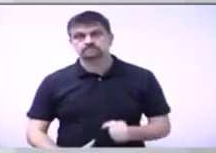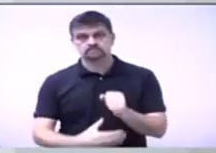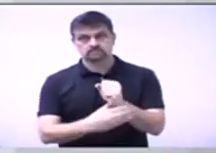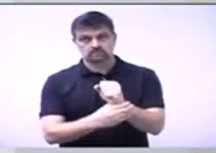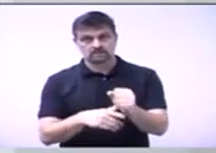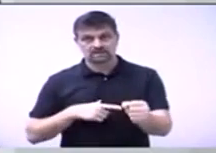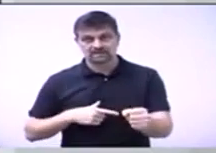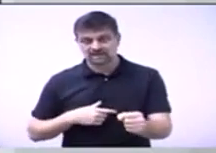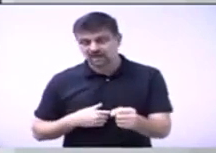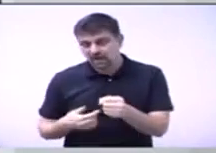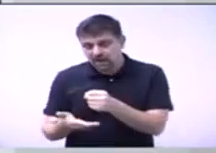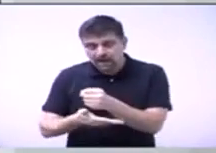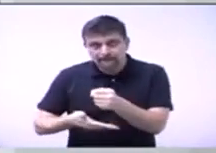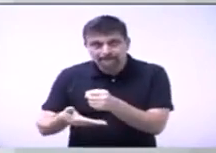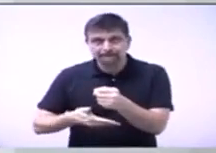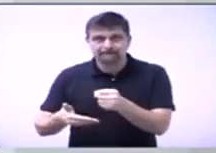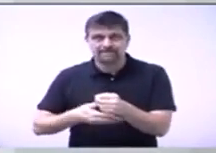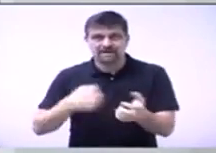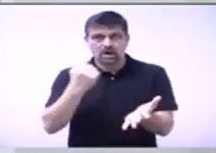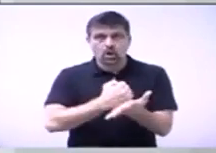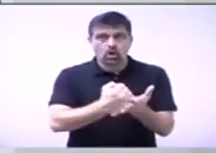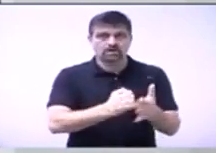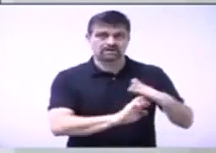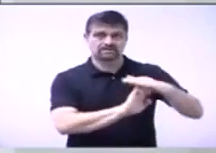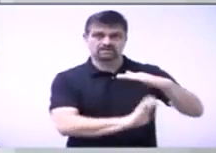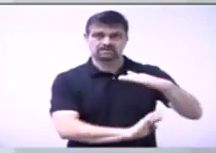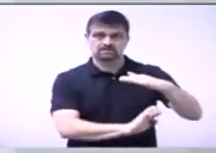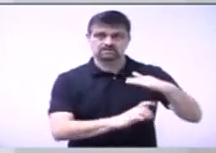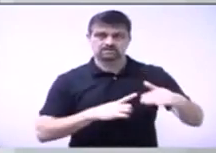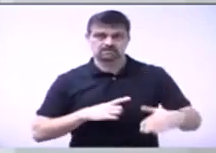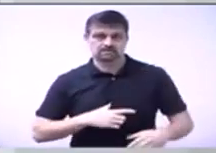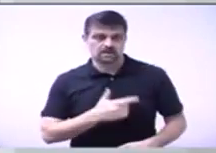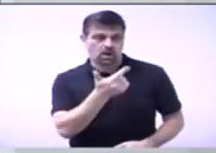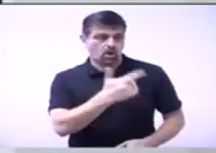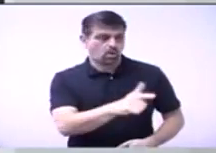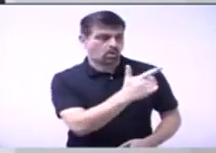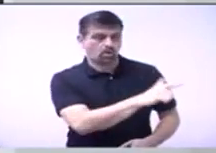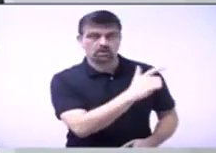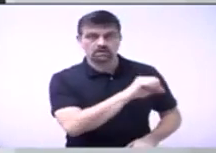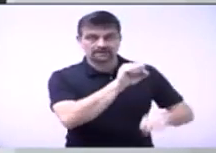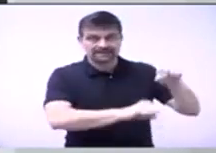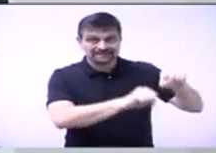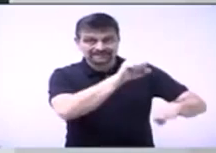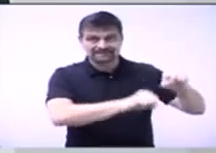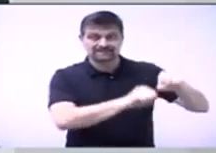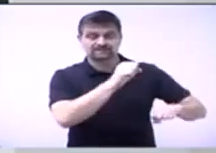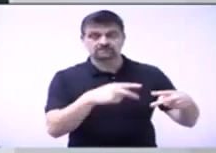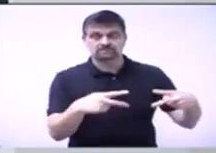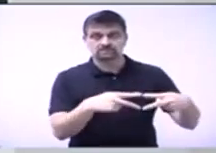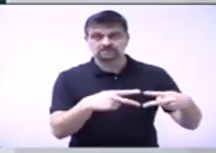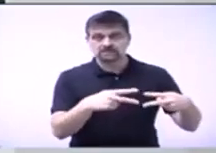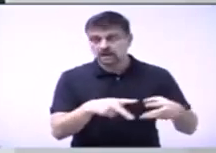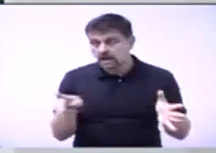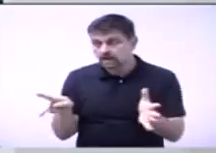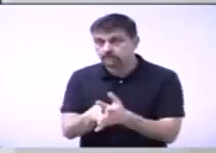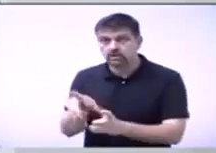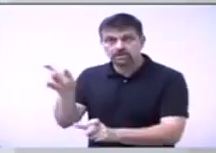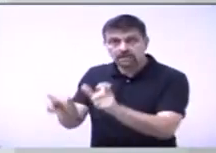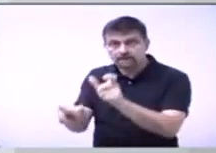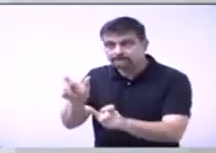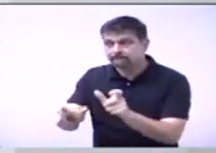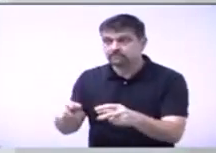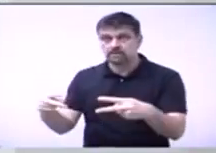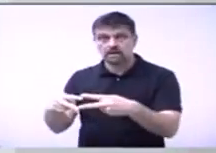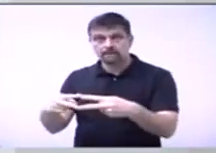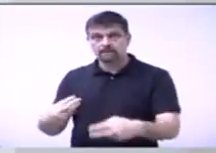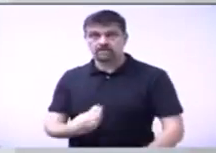Garantir o mínimo que seja de vagas nas empresas terceirizadas do polo industrial da nossa cidade para os trabalhadores, pais de famílias do